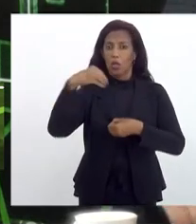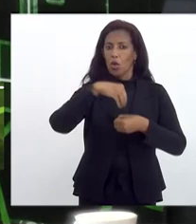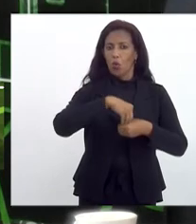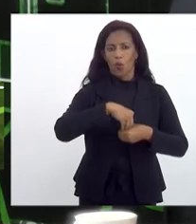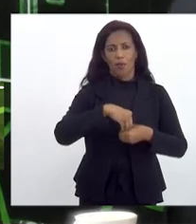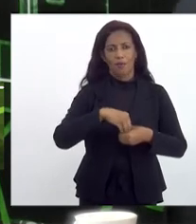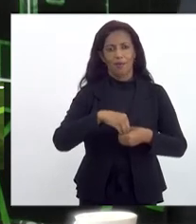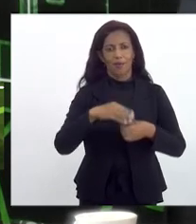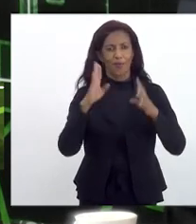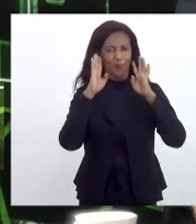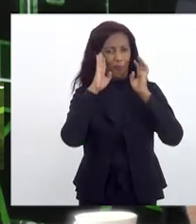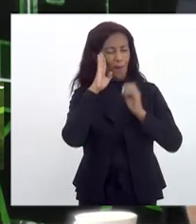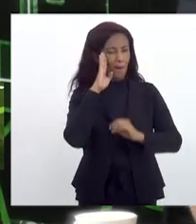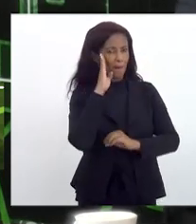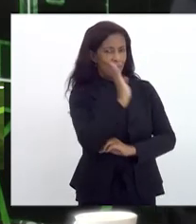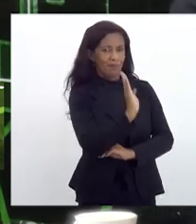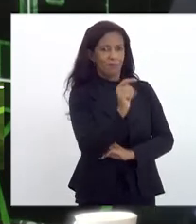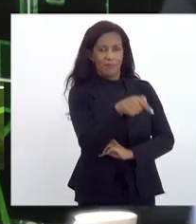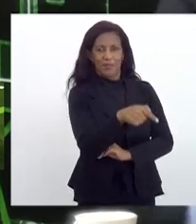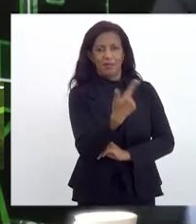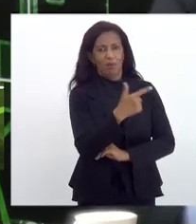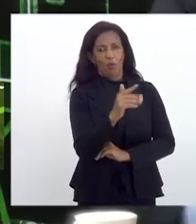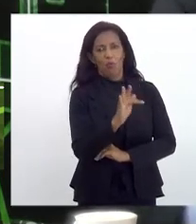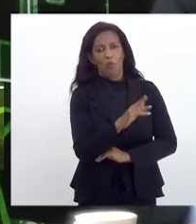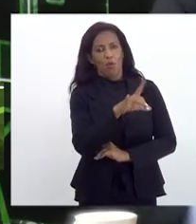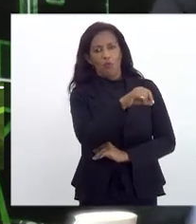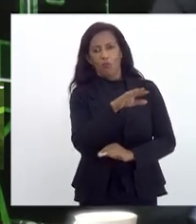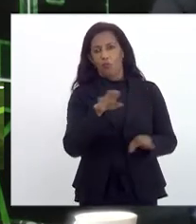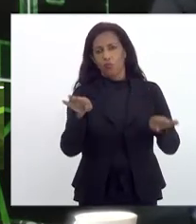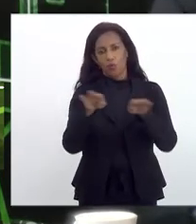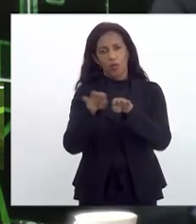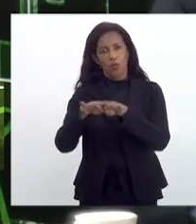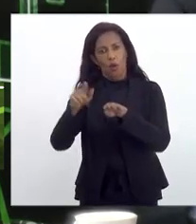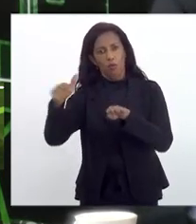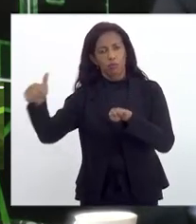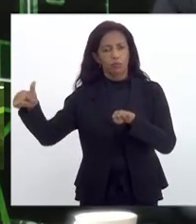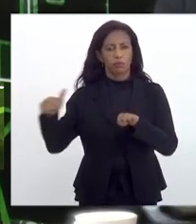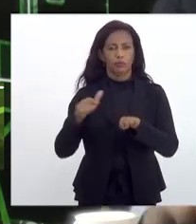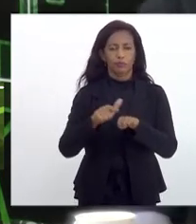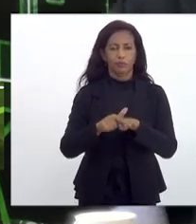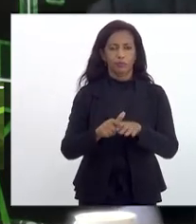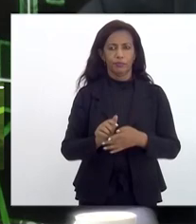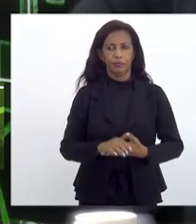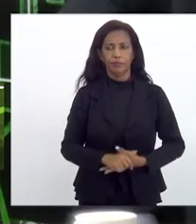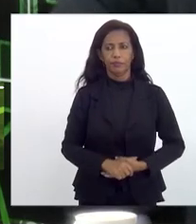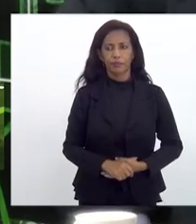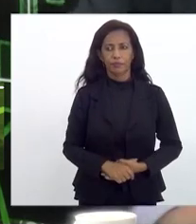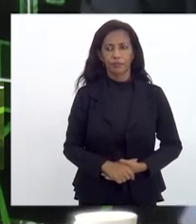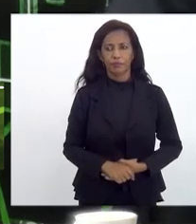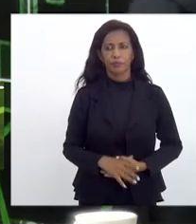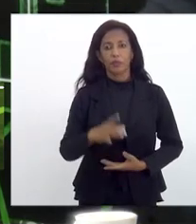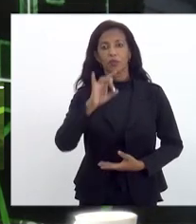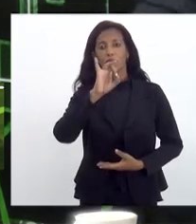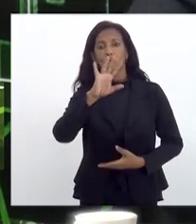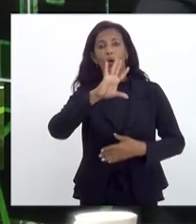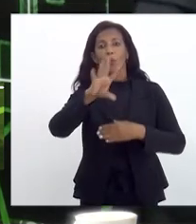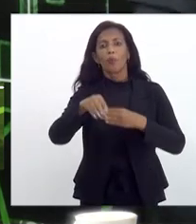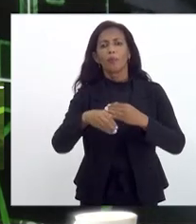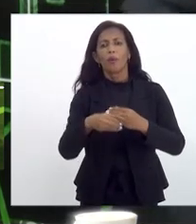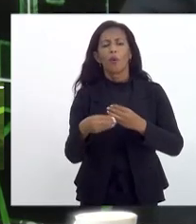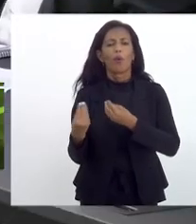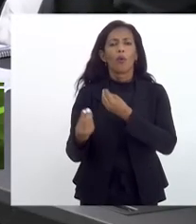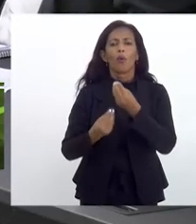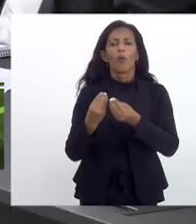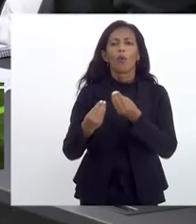como excepcionalização, porque ele não é um fundo como os demais fundos. Não se era essa... E só complementando, deputado, como é que